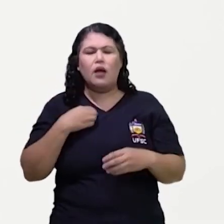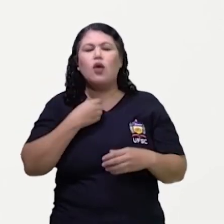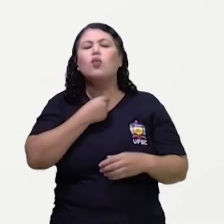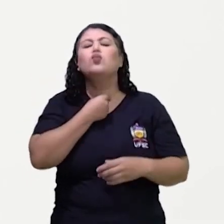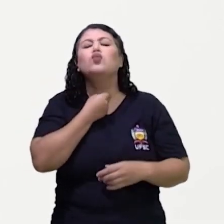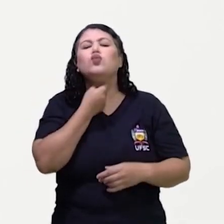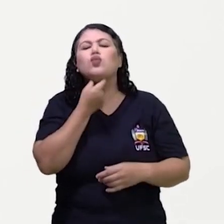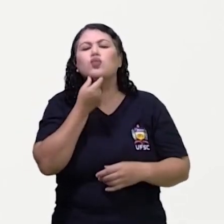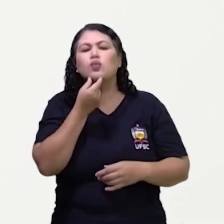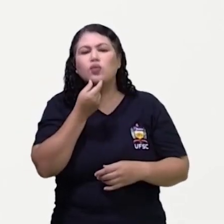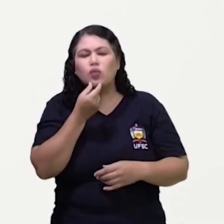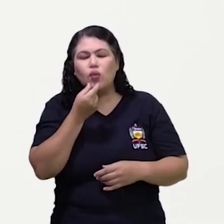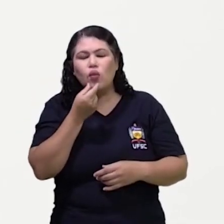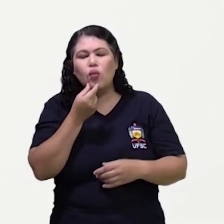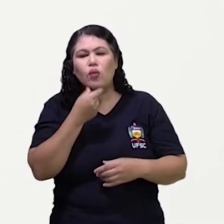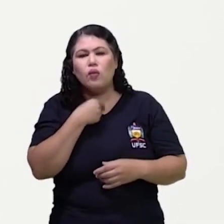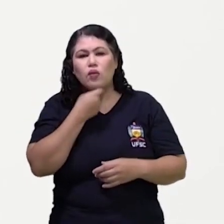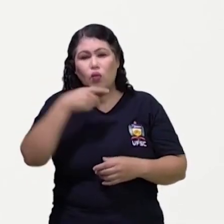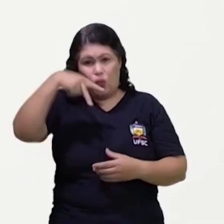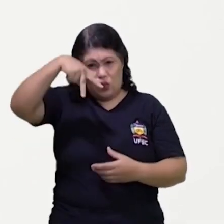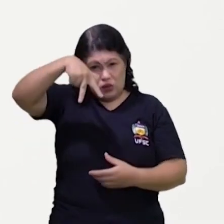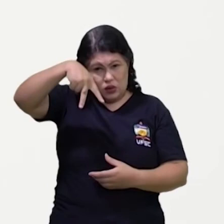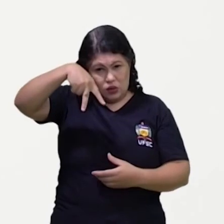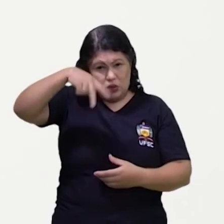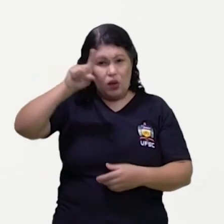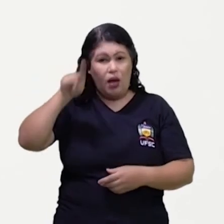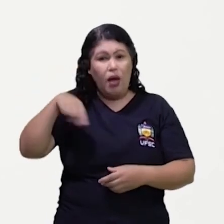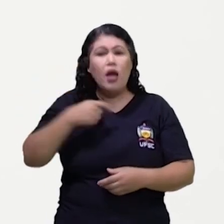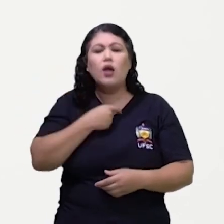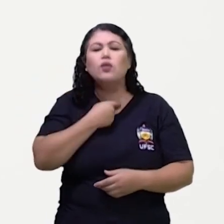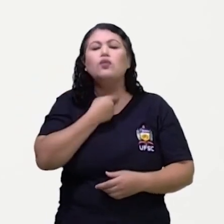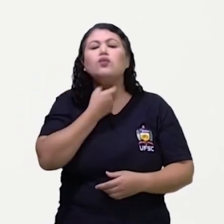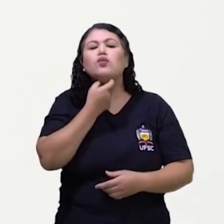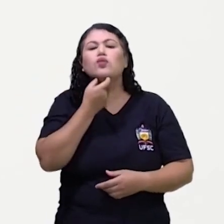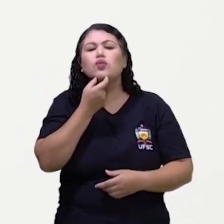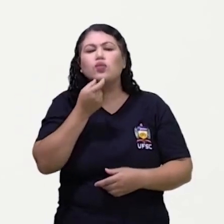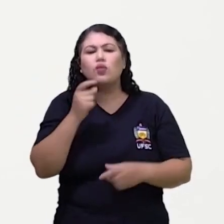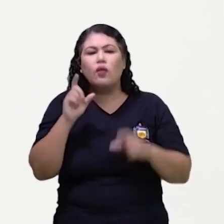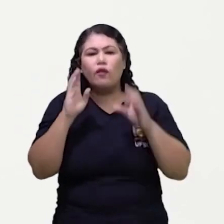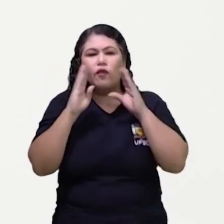Lembre-se que o circunflexo, ele nos remete a um som mais fechado.